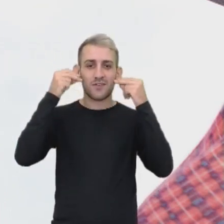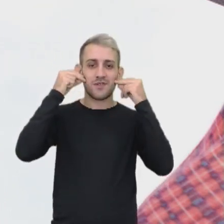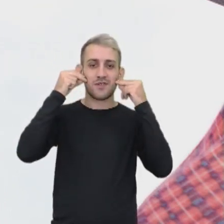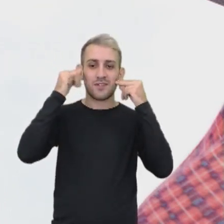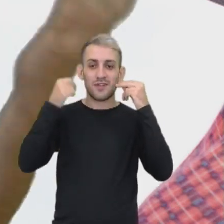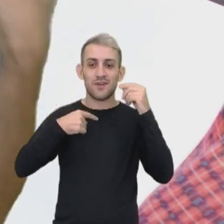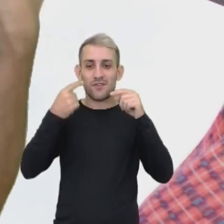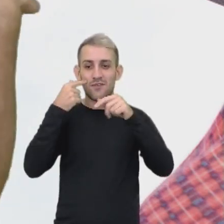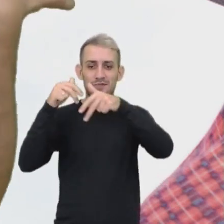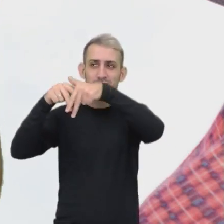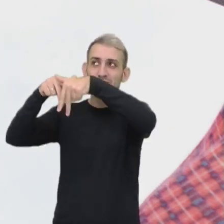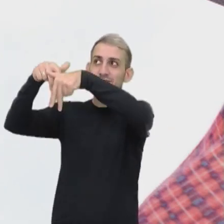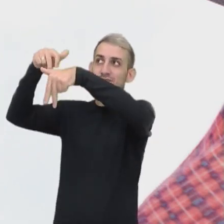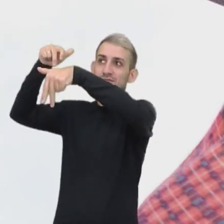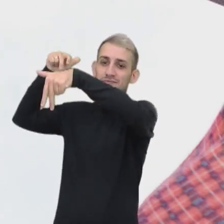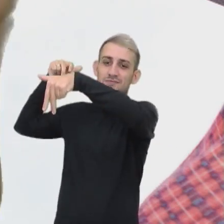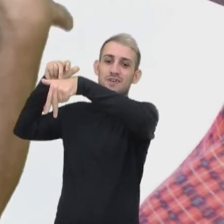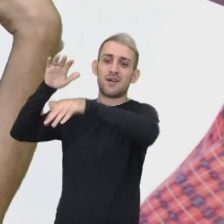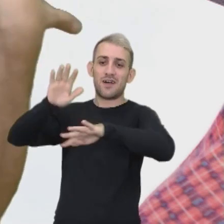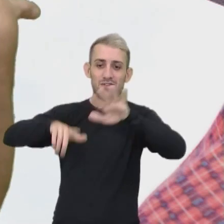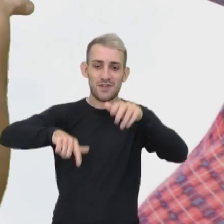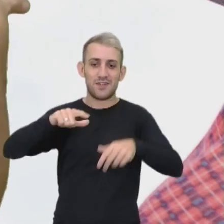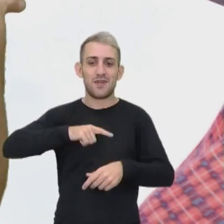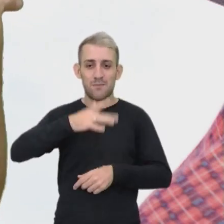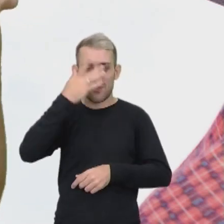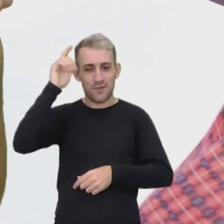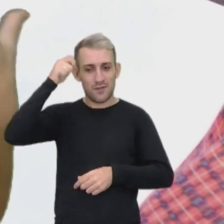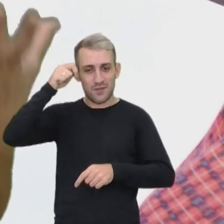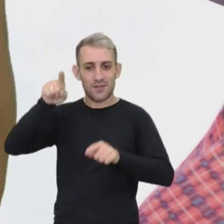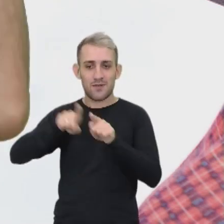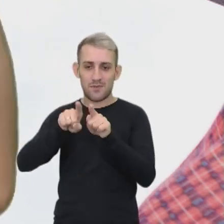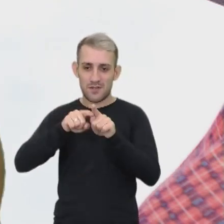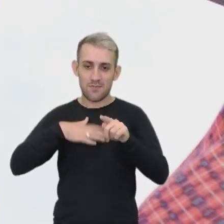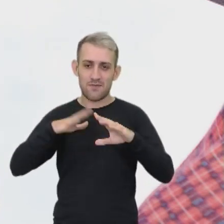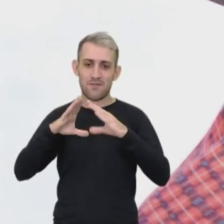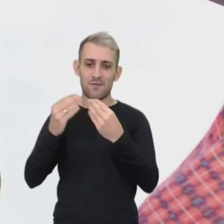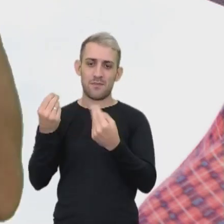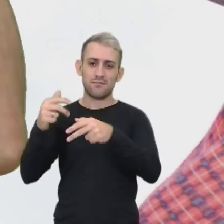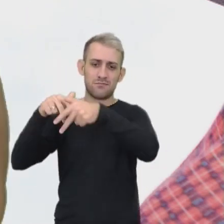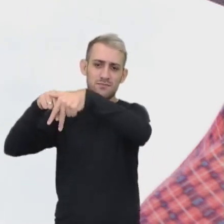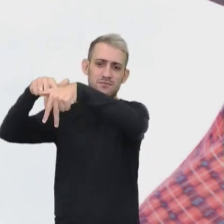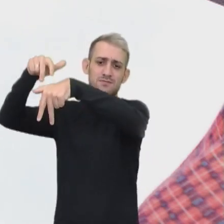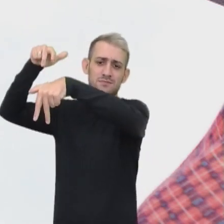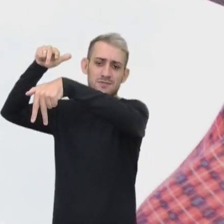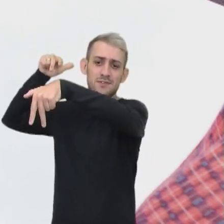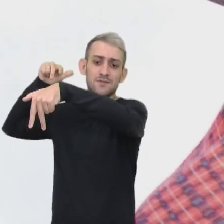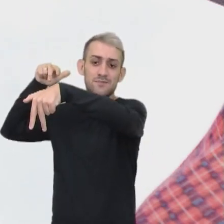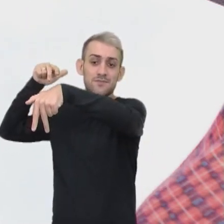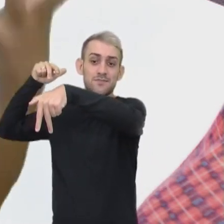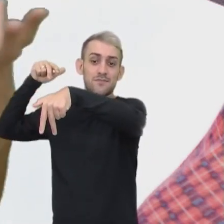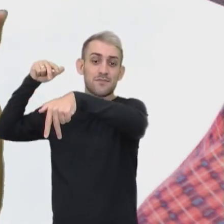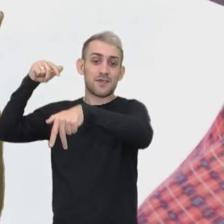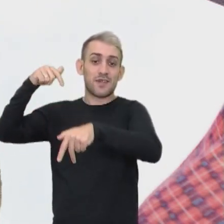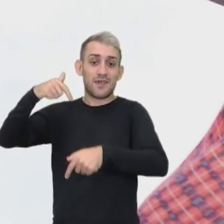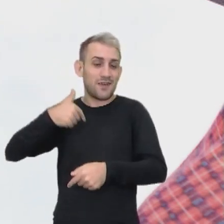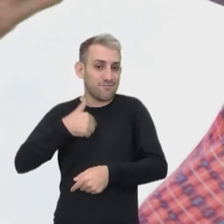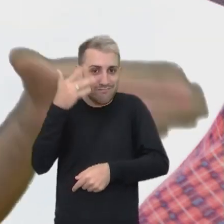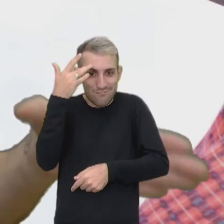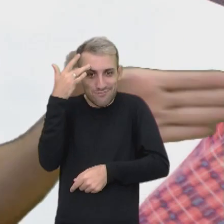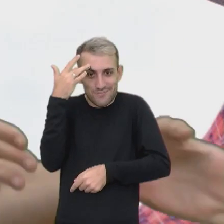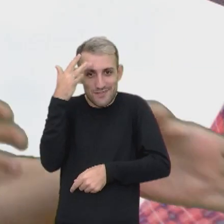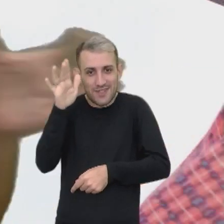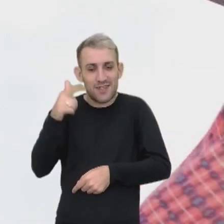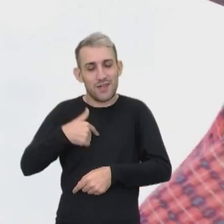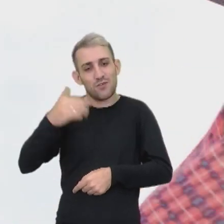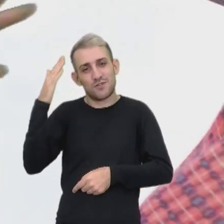lá atrás, eu posso ter também alguma pessoa negra na minha família, lá atrás, nos meus antepassados, e eu não estou nem sabendo. Eu sei